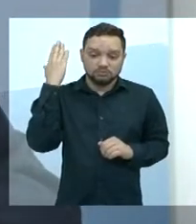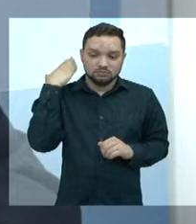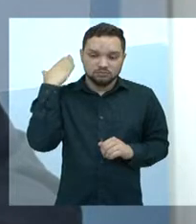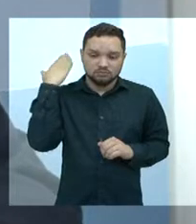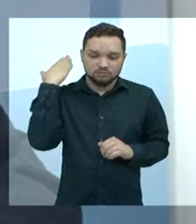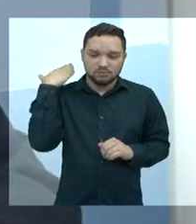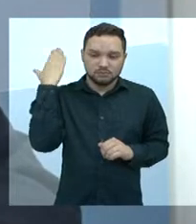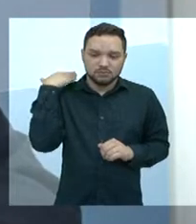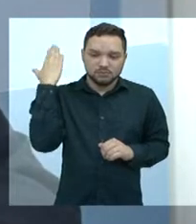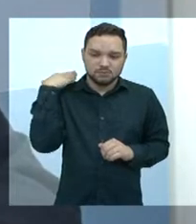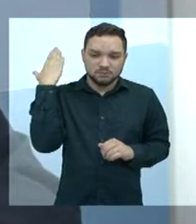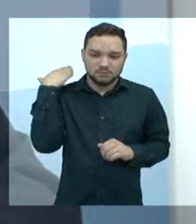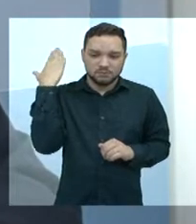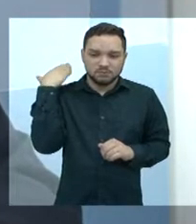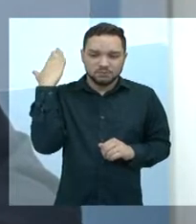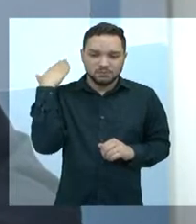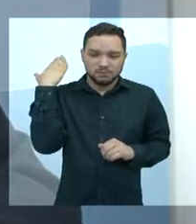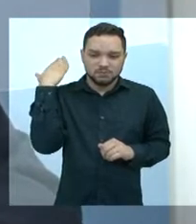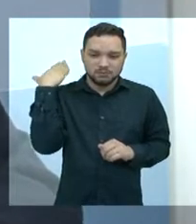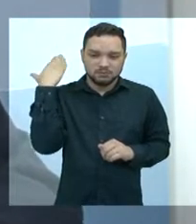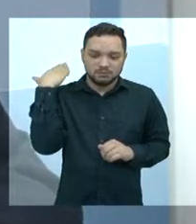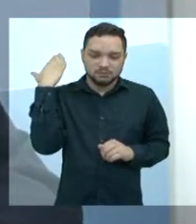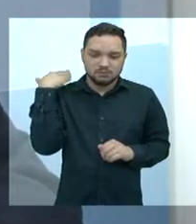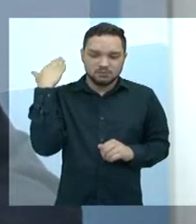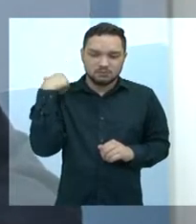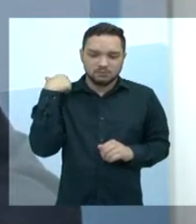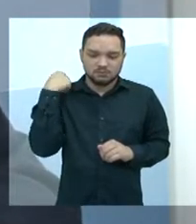da época que eu fazia parte do